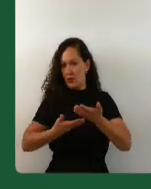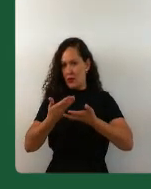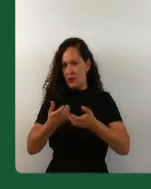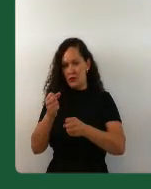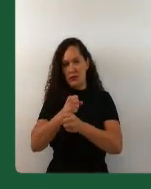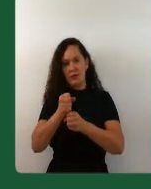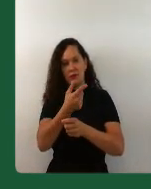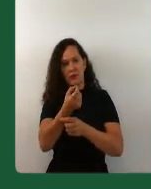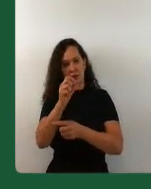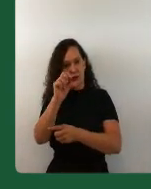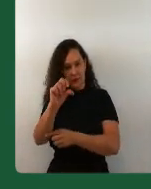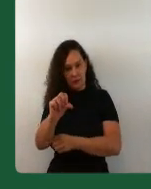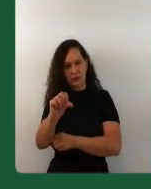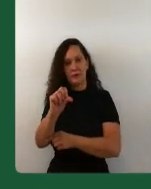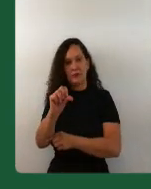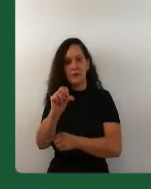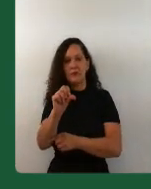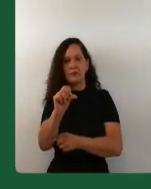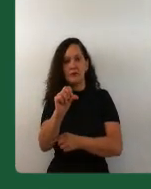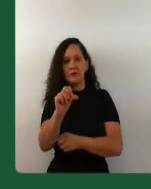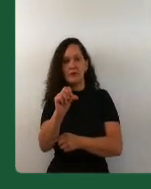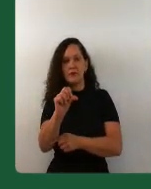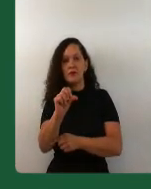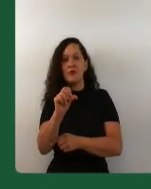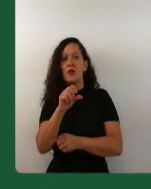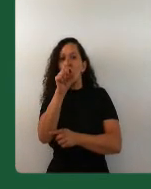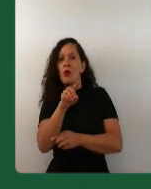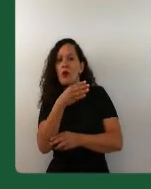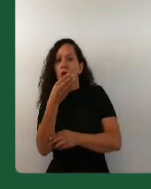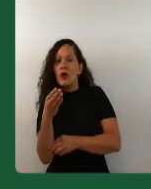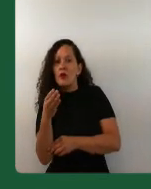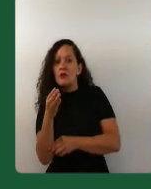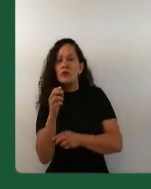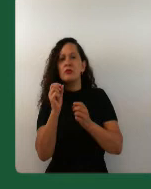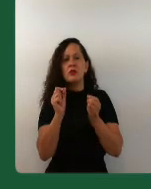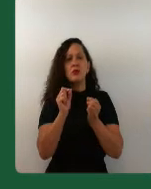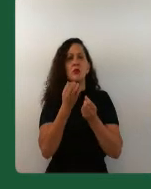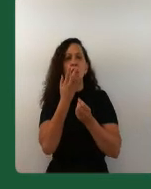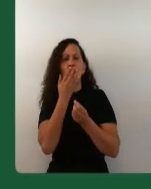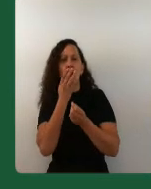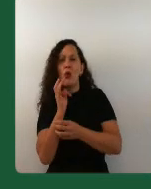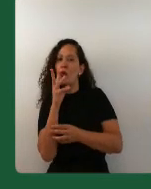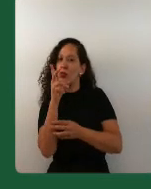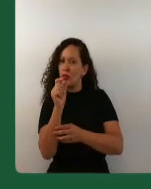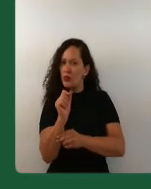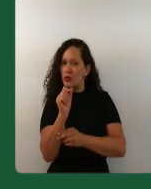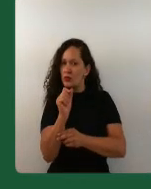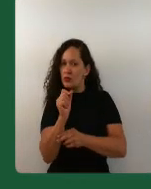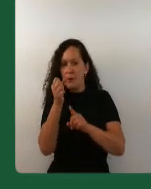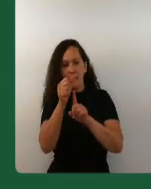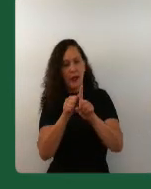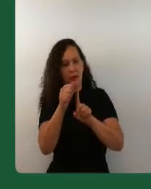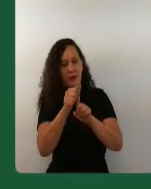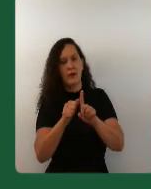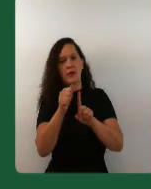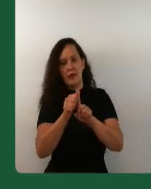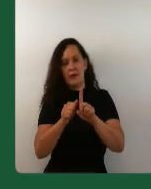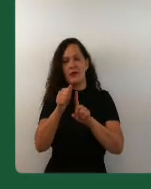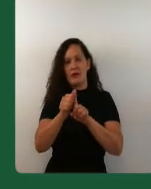ano de 2019. O gráfico está em colunas e todos os meses está